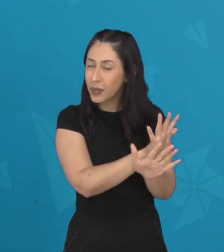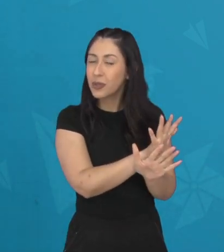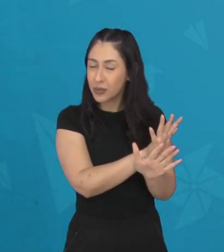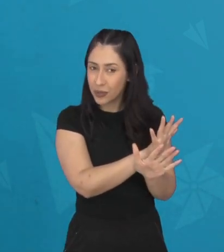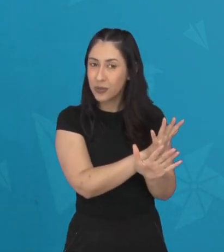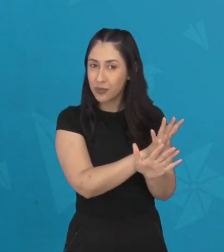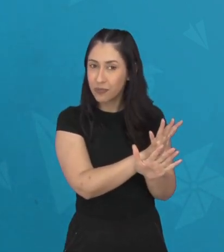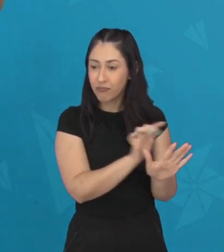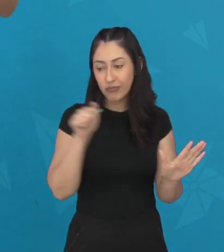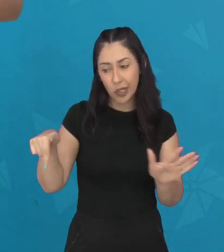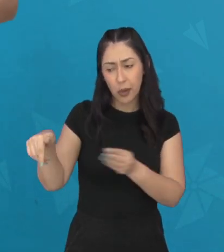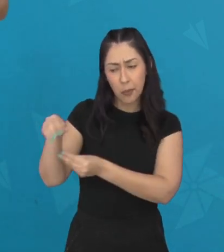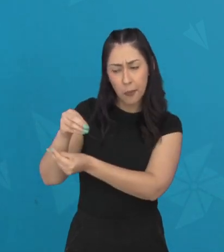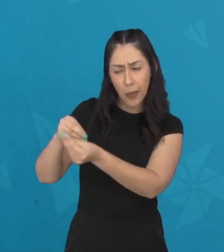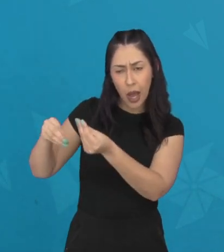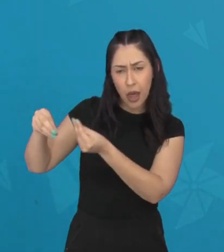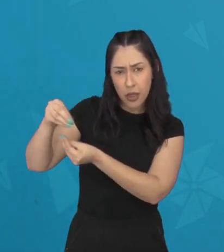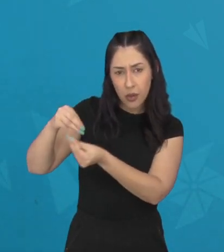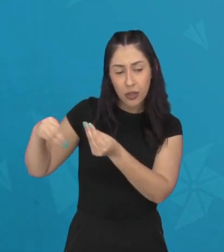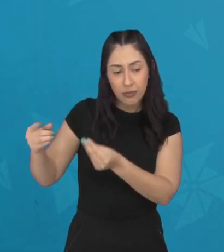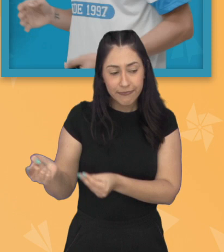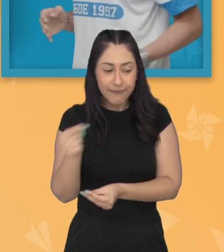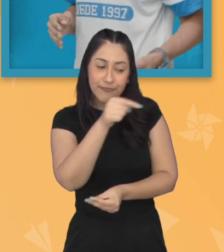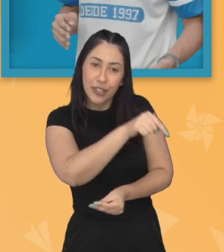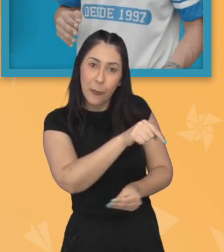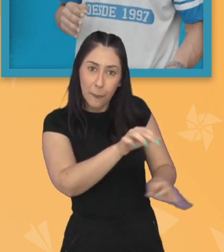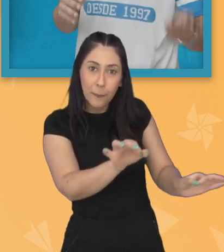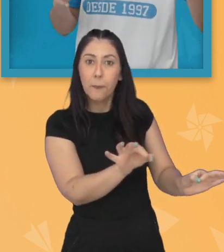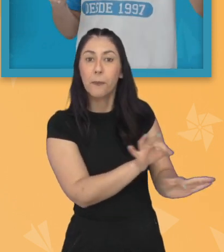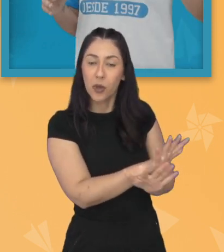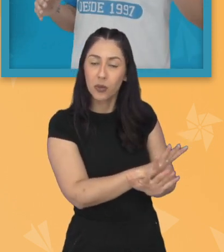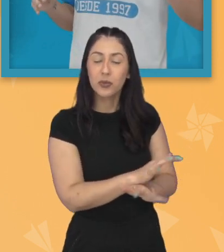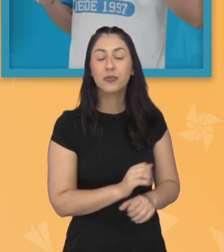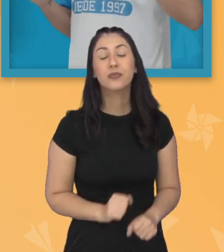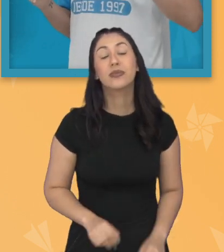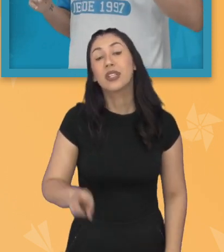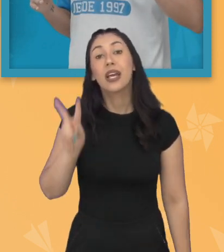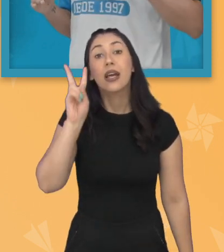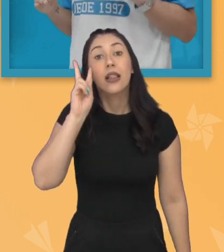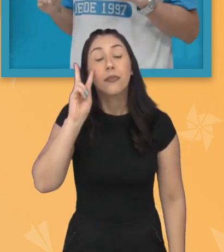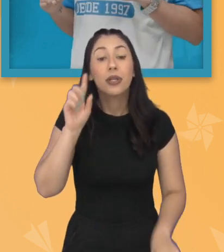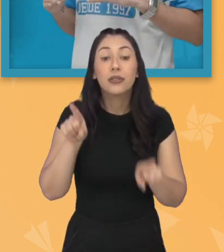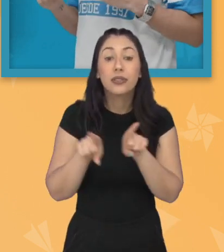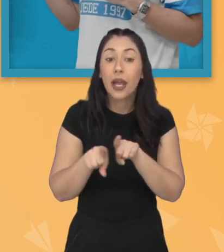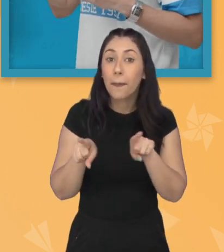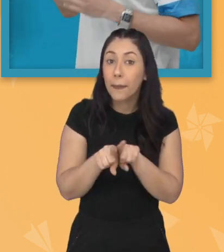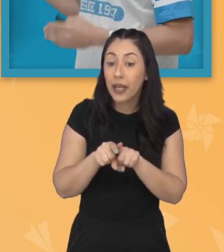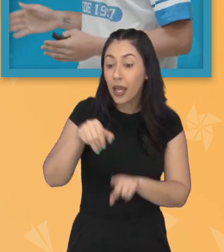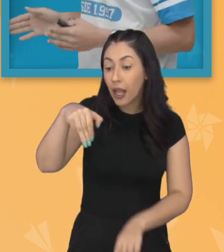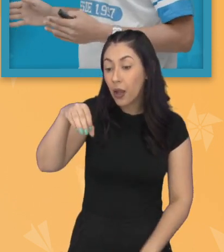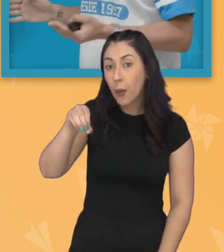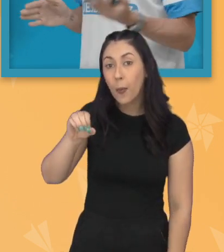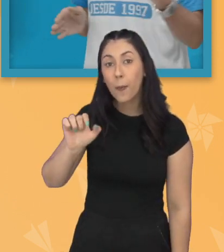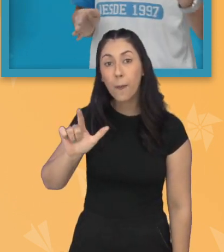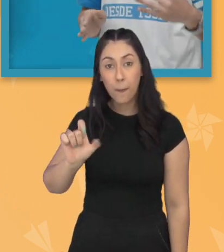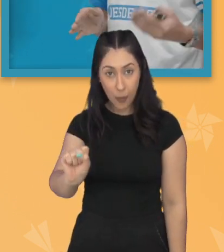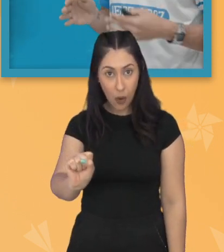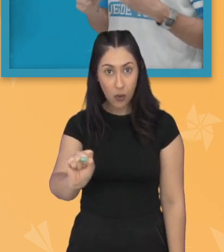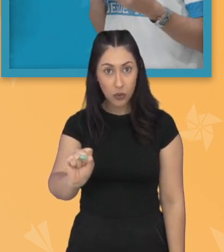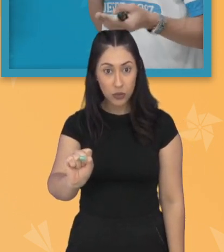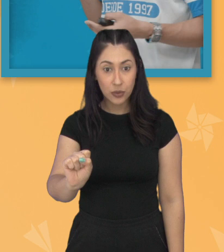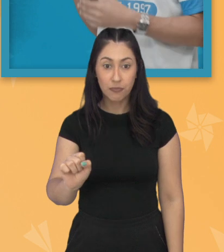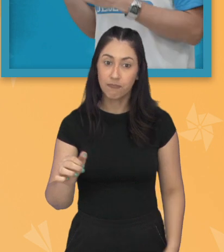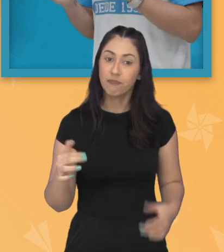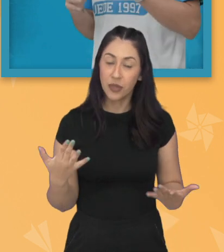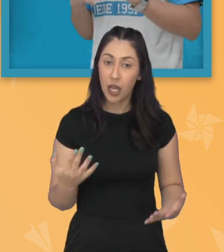partir daqueles reagentes. Né? Retomando também a questão de mols, né, a gente tem que 1 mol,